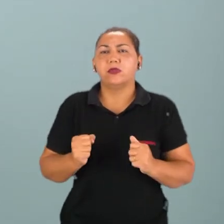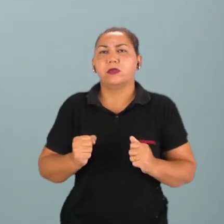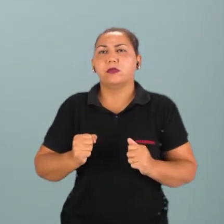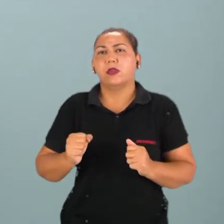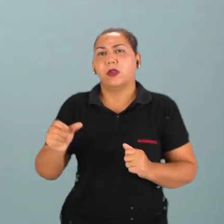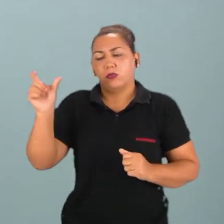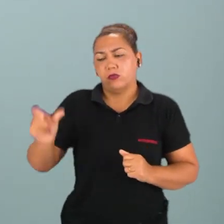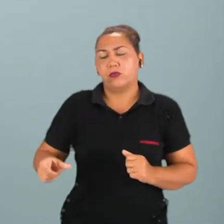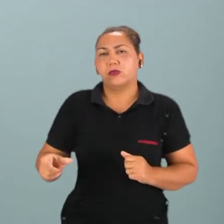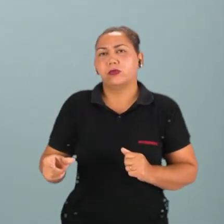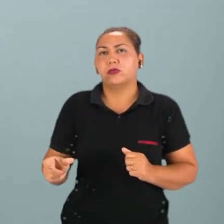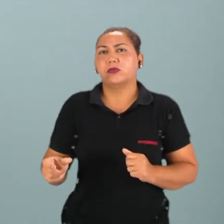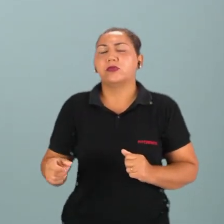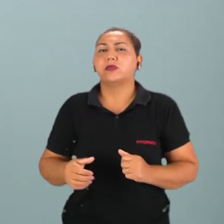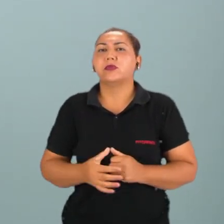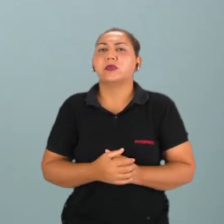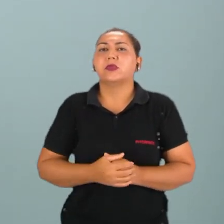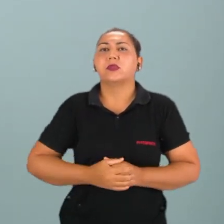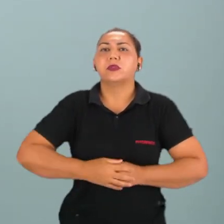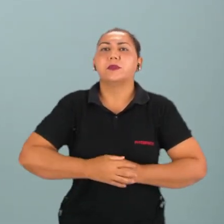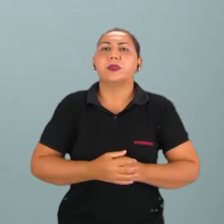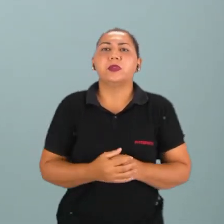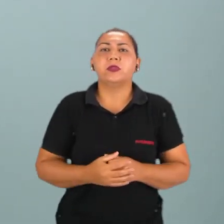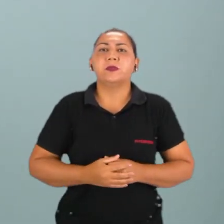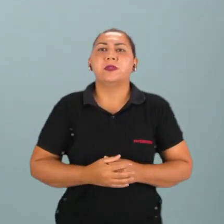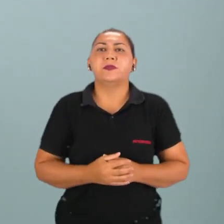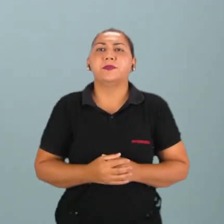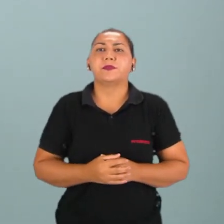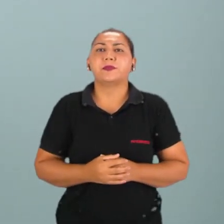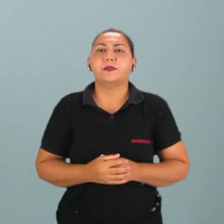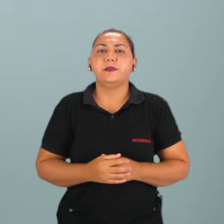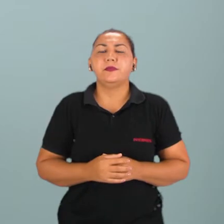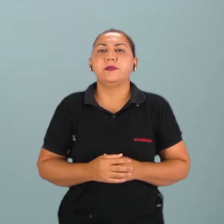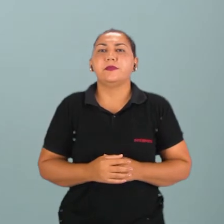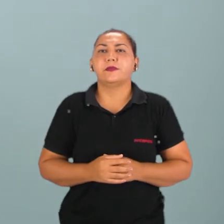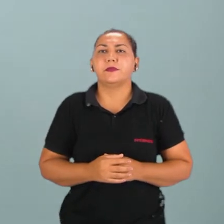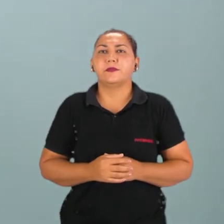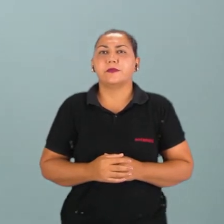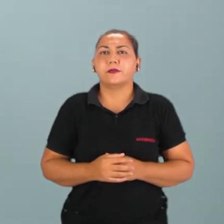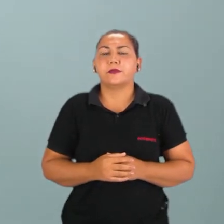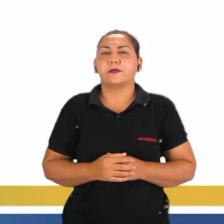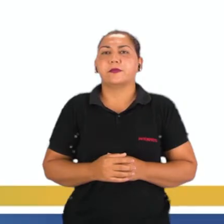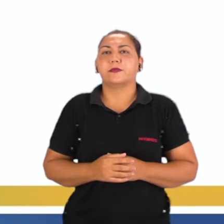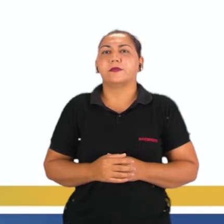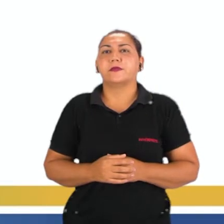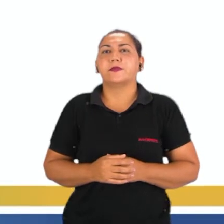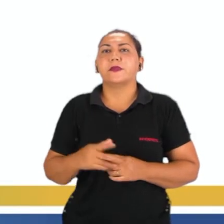um pronome ou uma palavra que foi substantivada. Vamos novamente à frase.